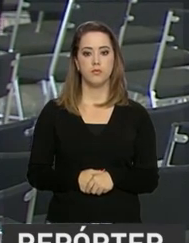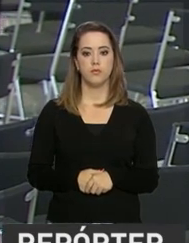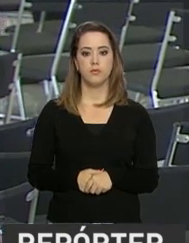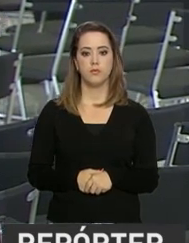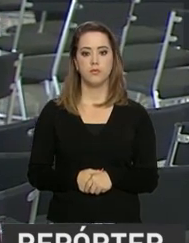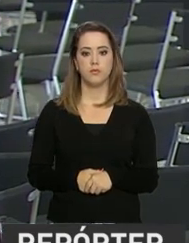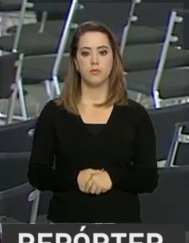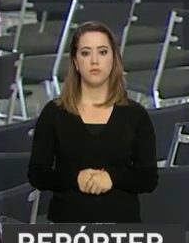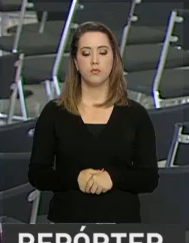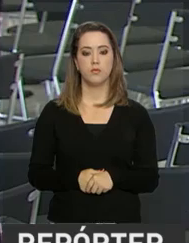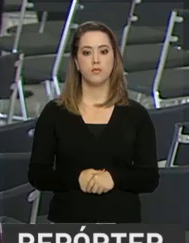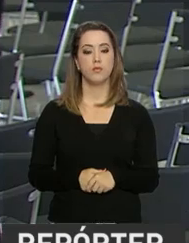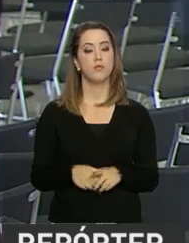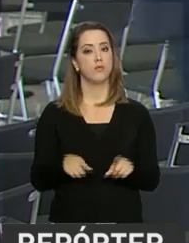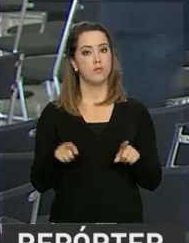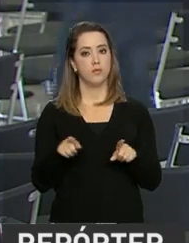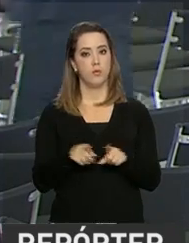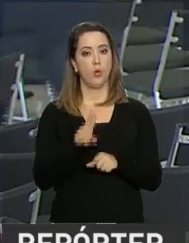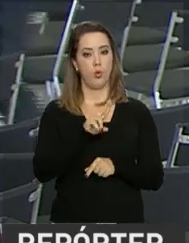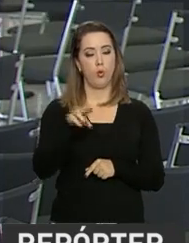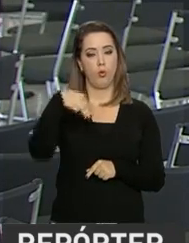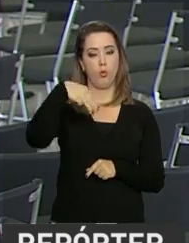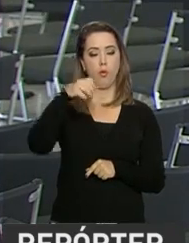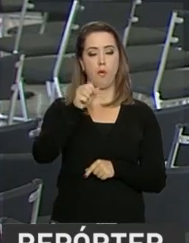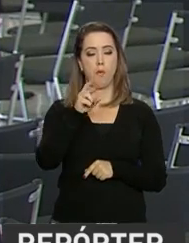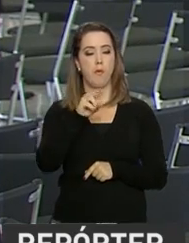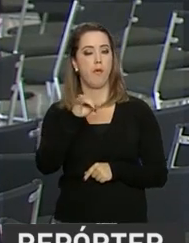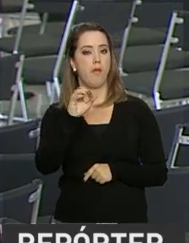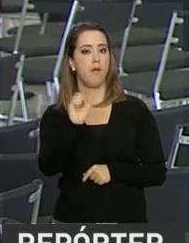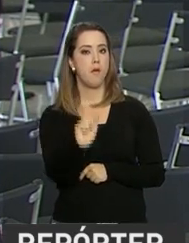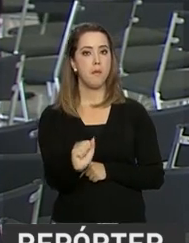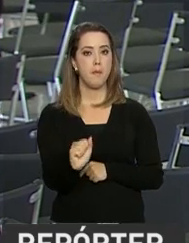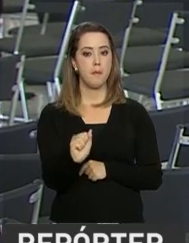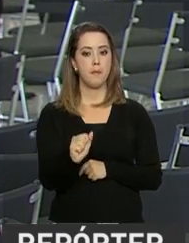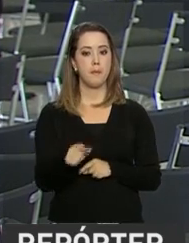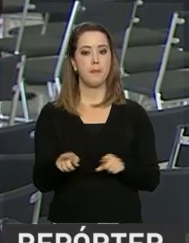BNDS Maria Silvia Bastos e